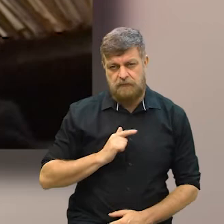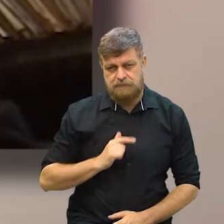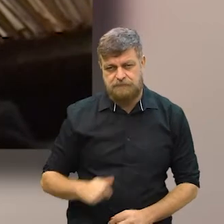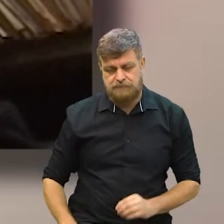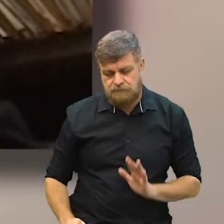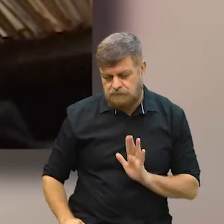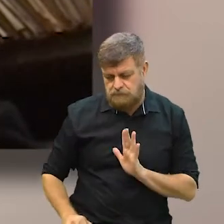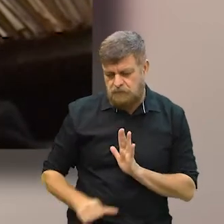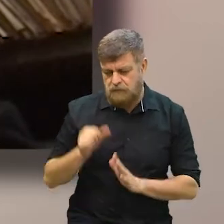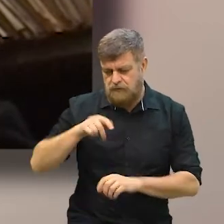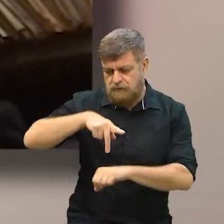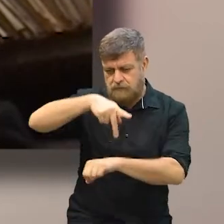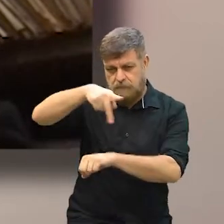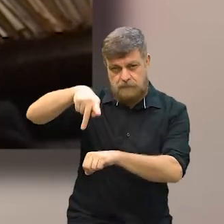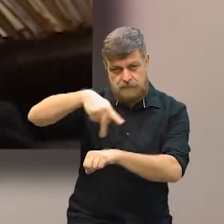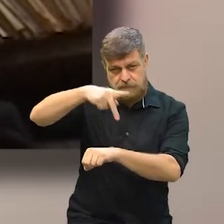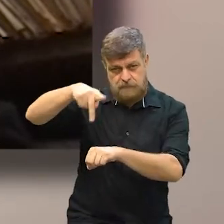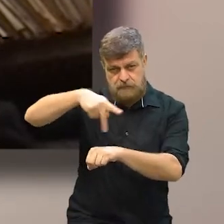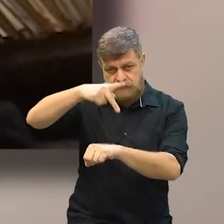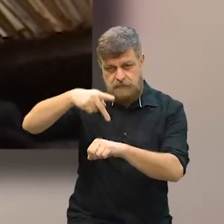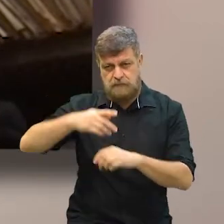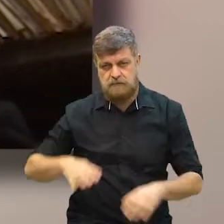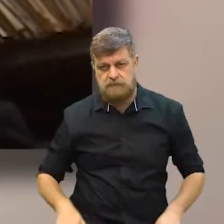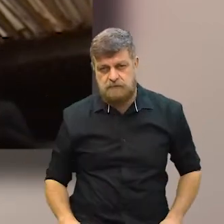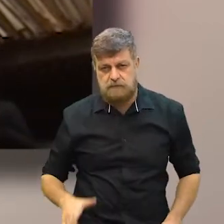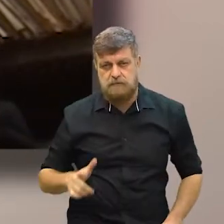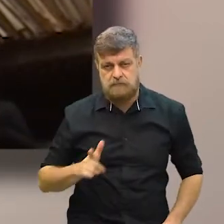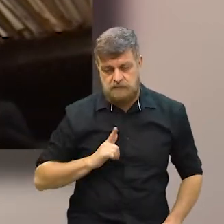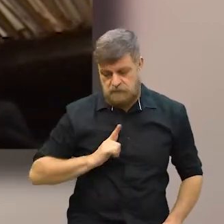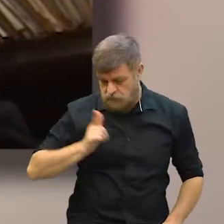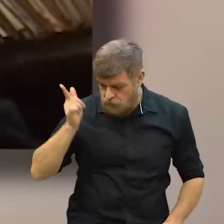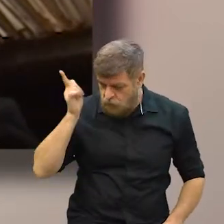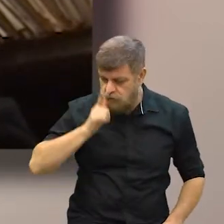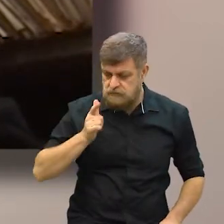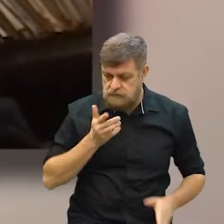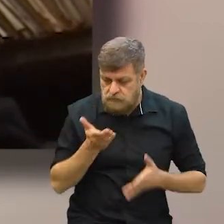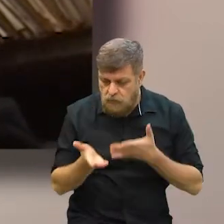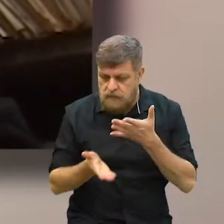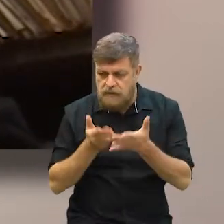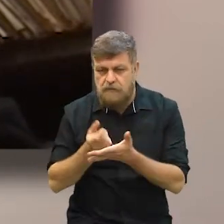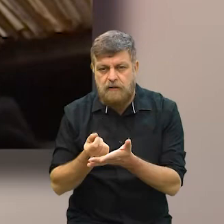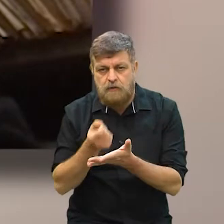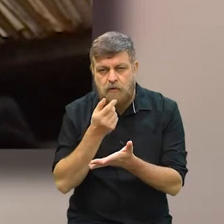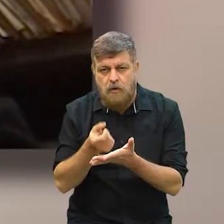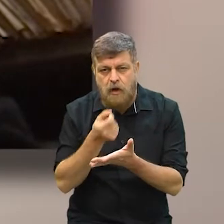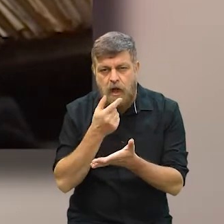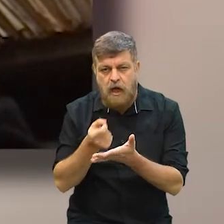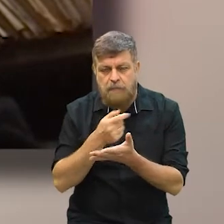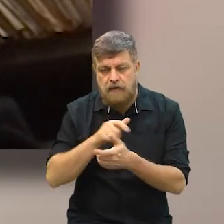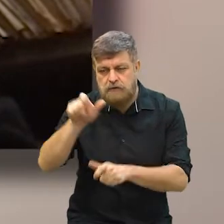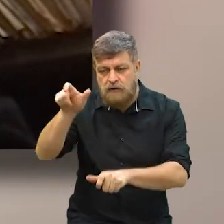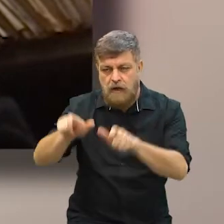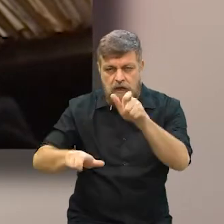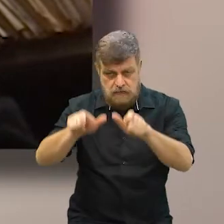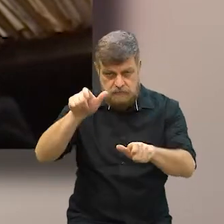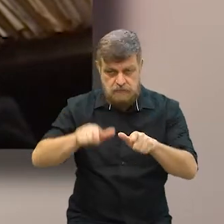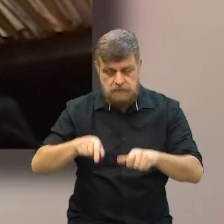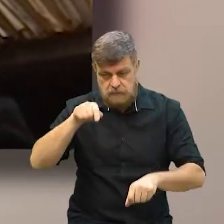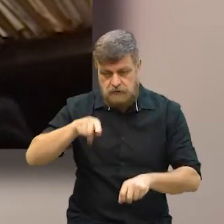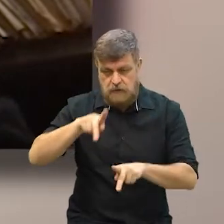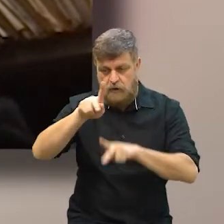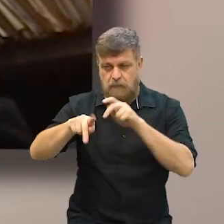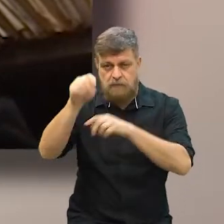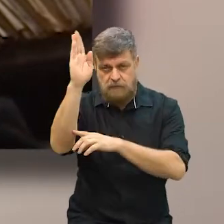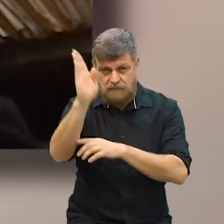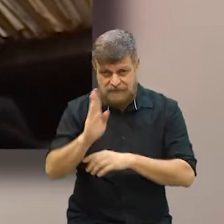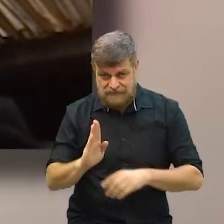fomos dos primeiros países a garantir o tratamento antirretroviral aos seus cidadãos. Era